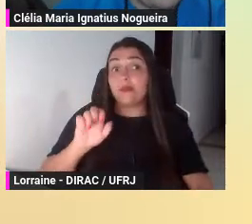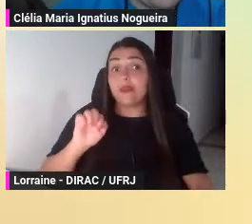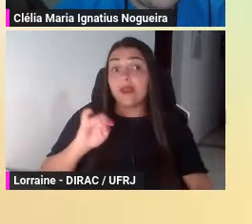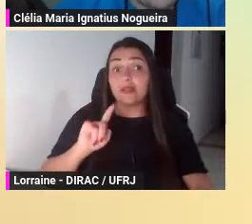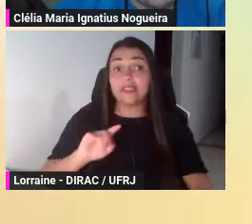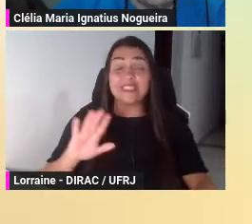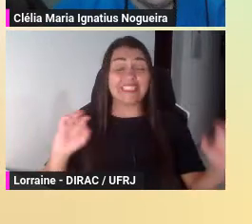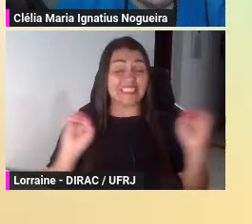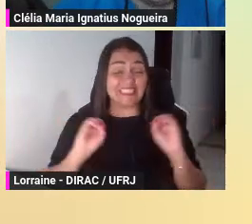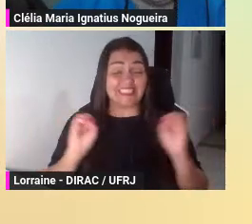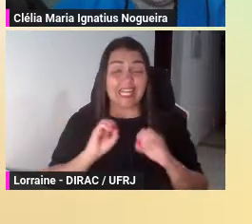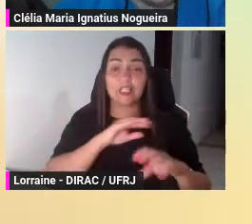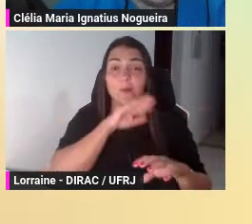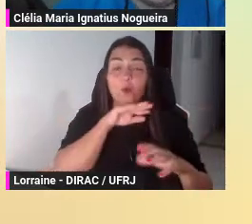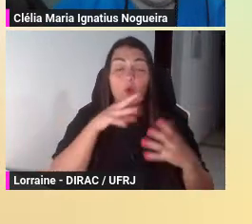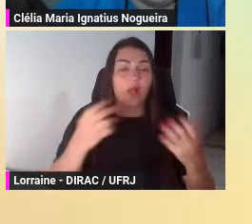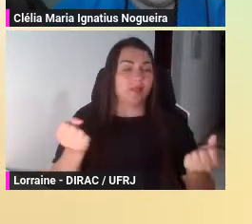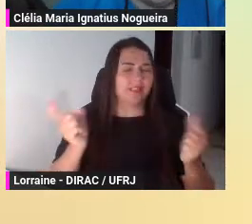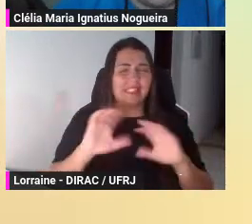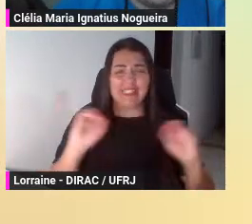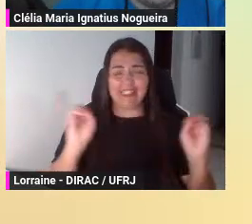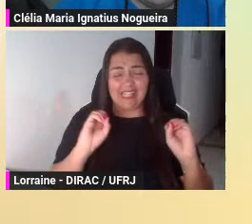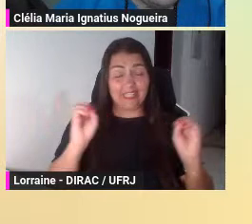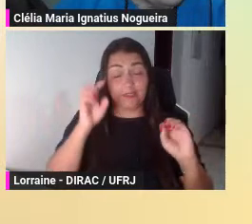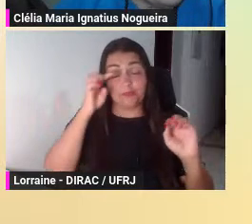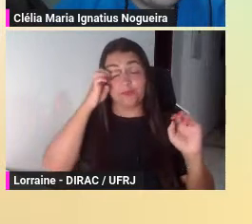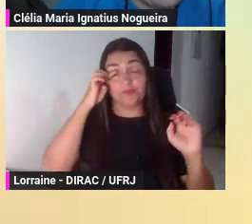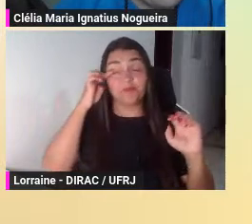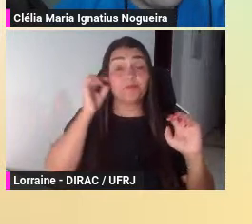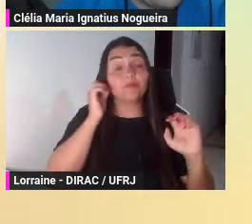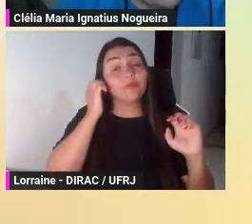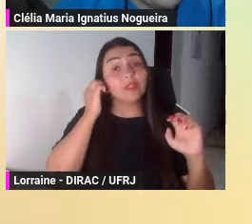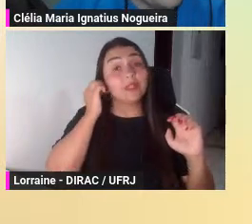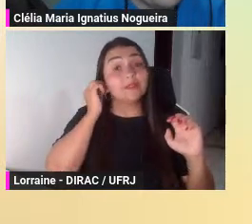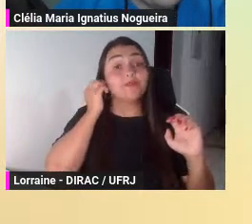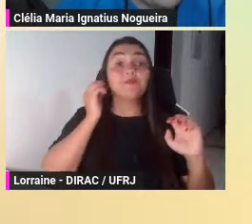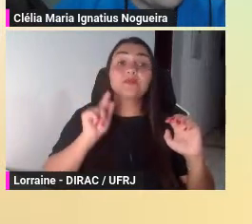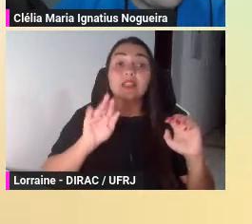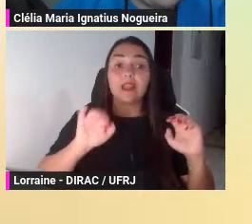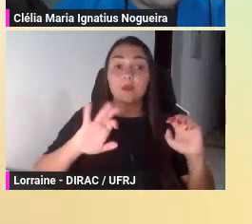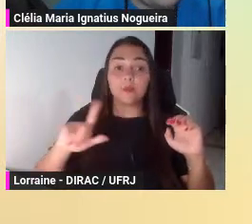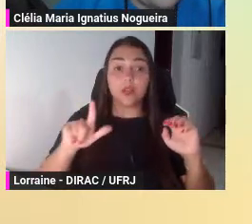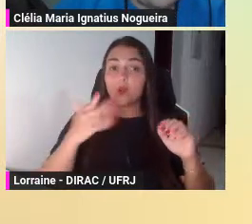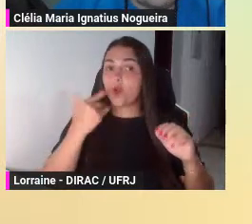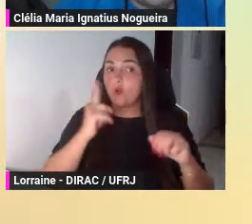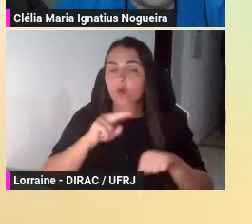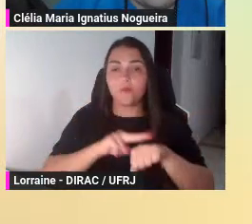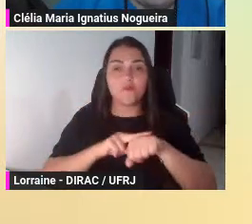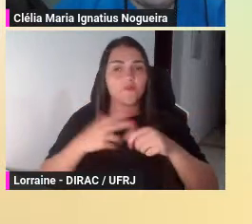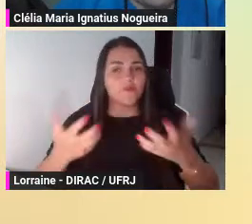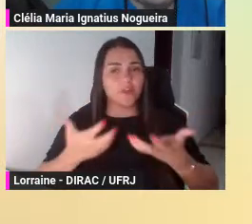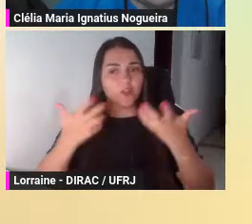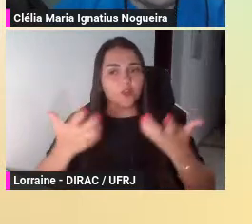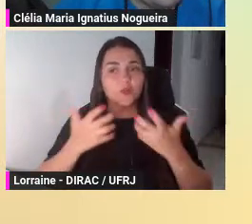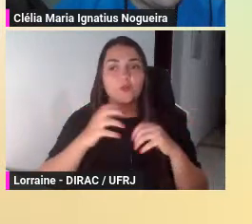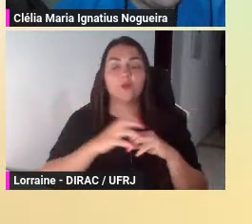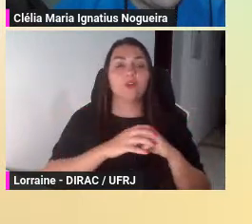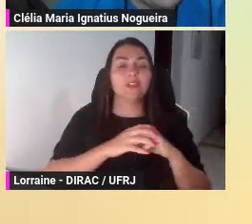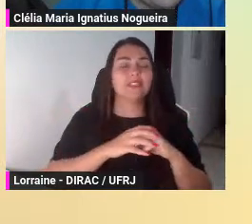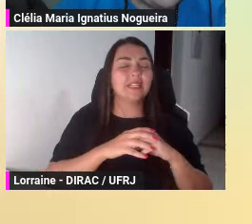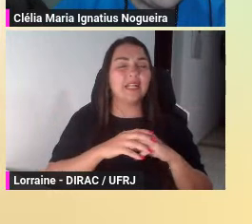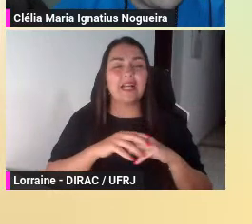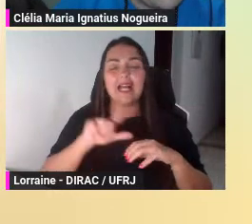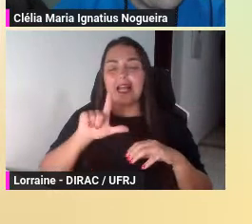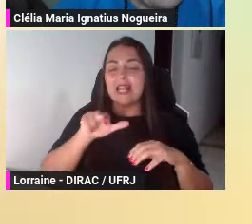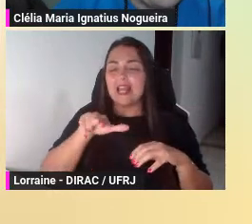porco. Esse daqui, o Gabriel, não come verdura, nenhuma verdura, nem legume,